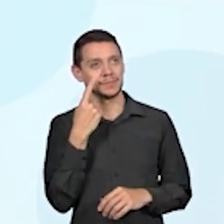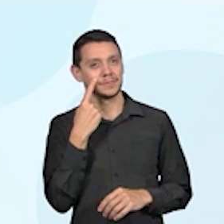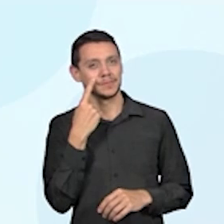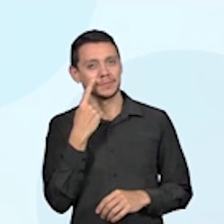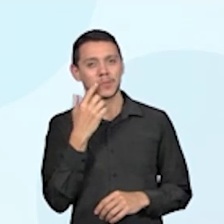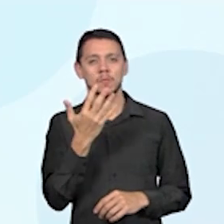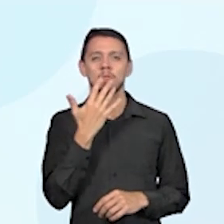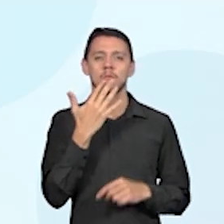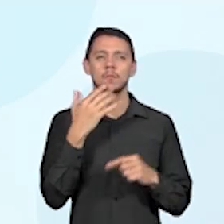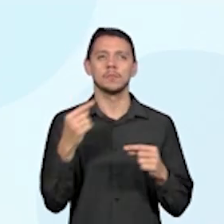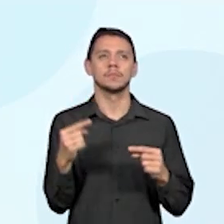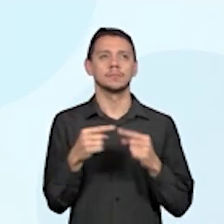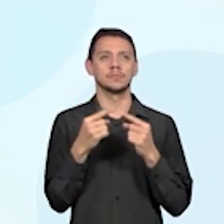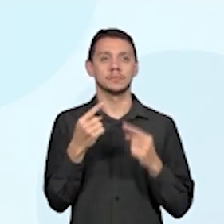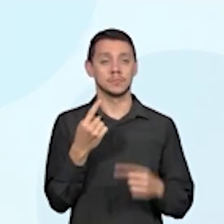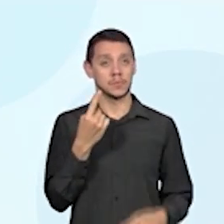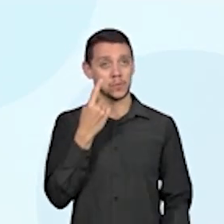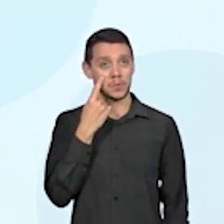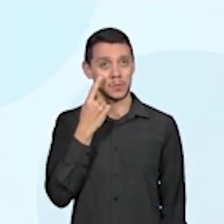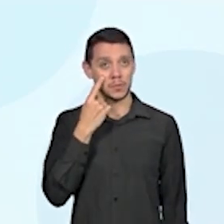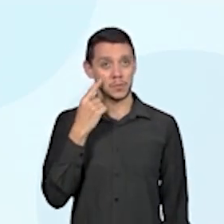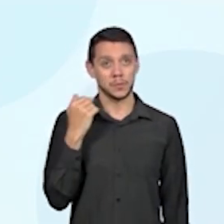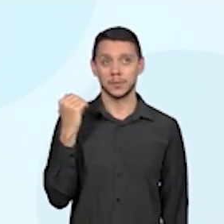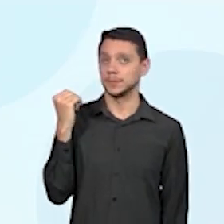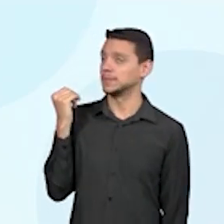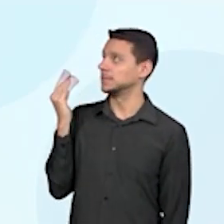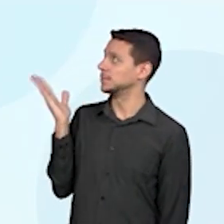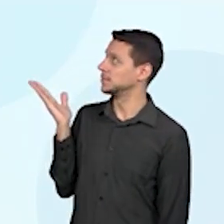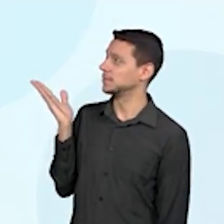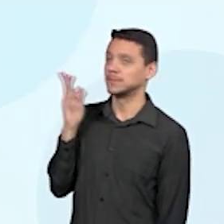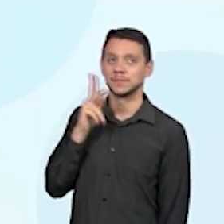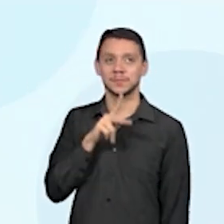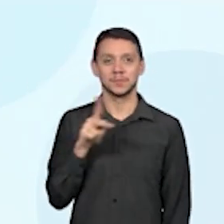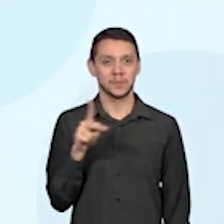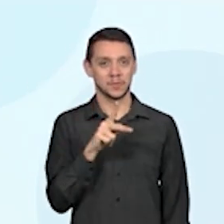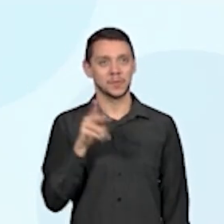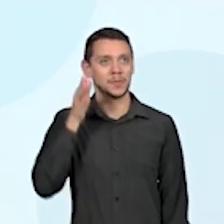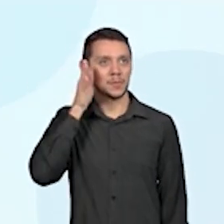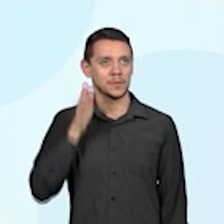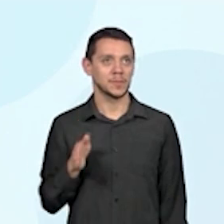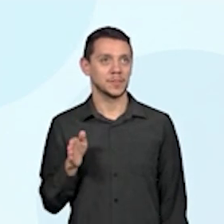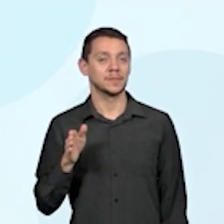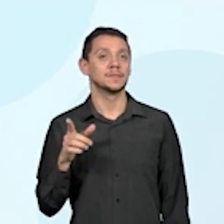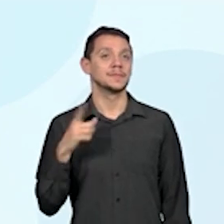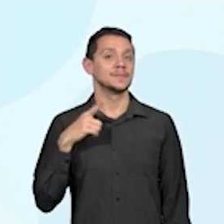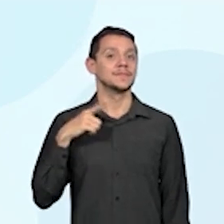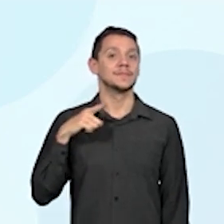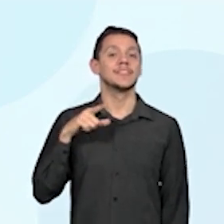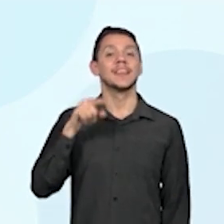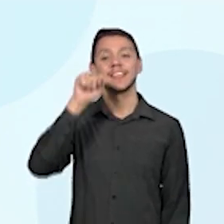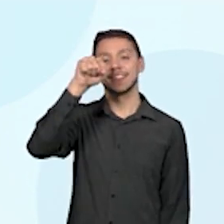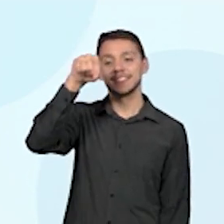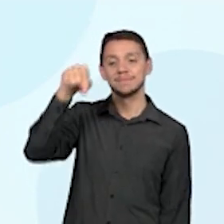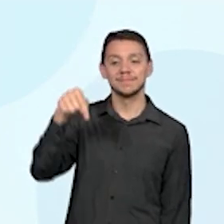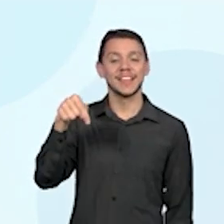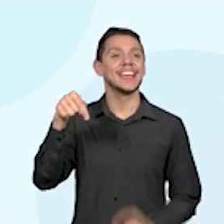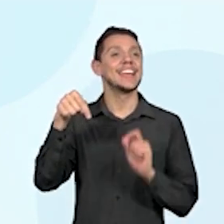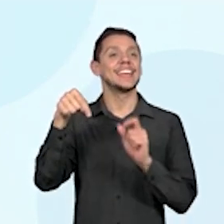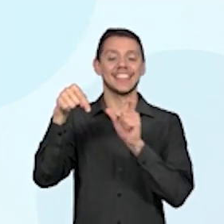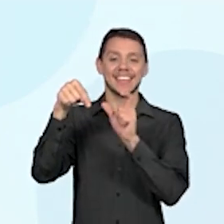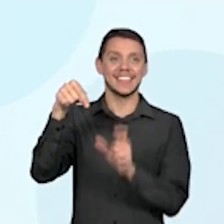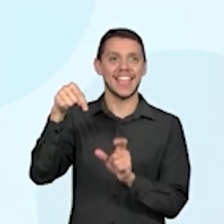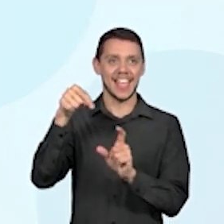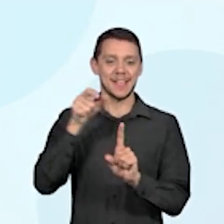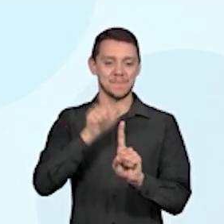apareça. A pontinha, olha só, professora Fran, a pontinha que aponta o personagem. Sim. O formato